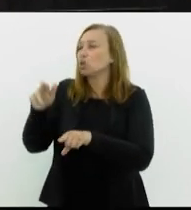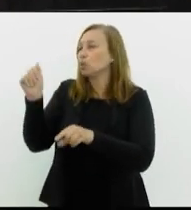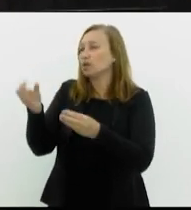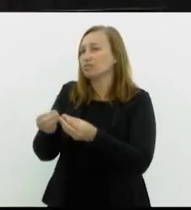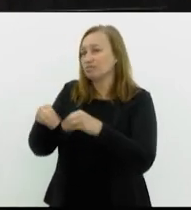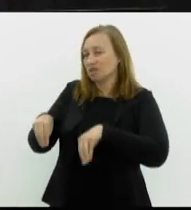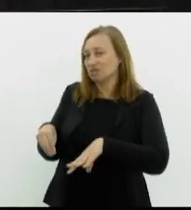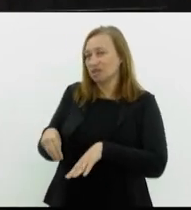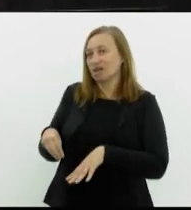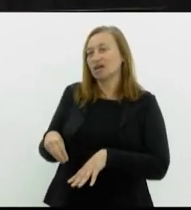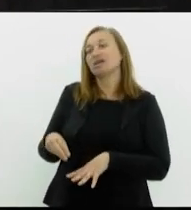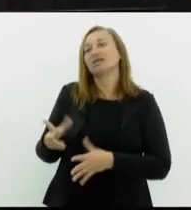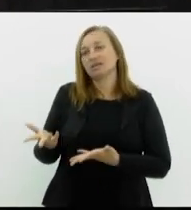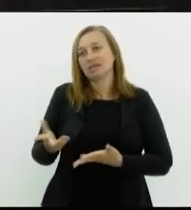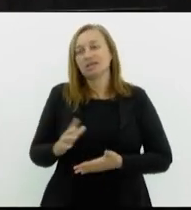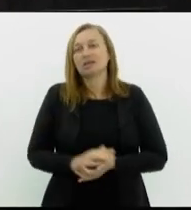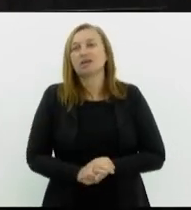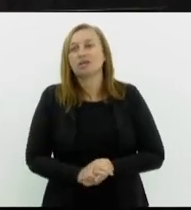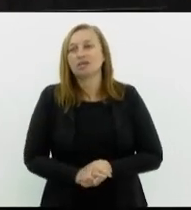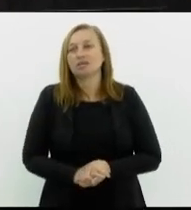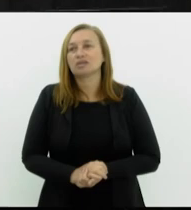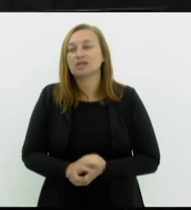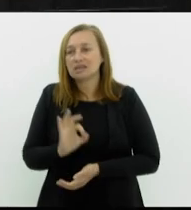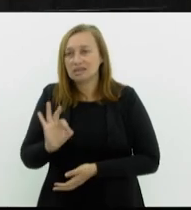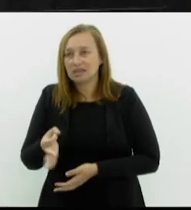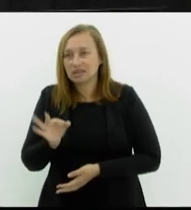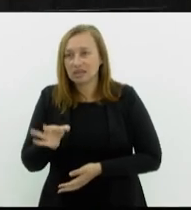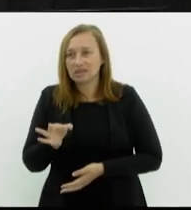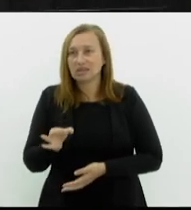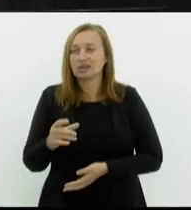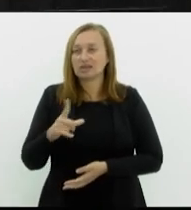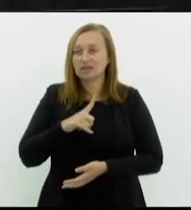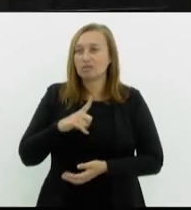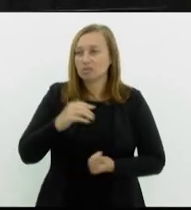na vida. Você saber que tem alguém com quem você